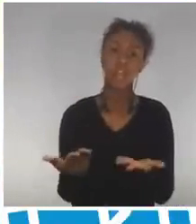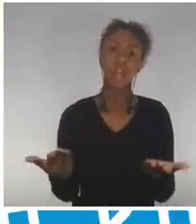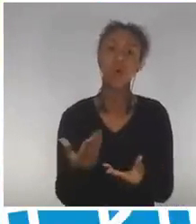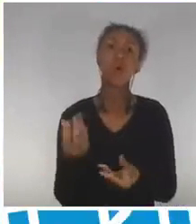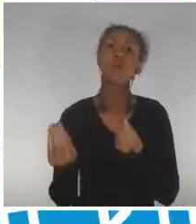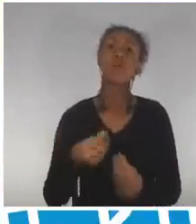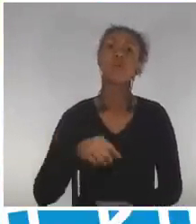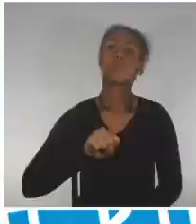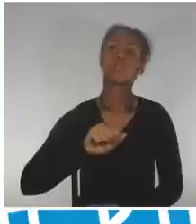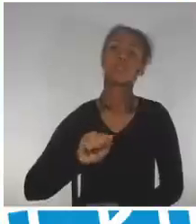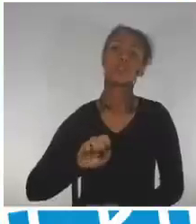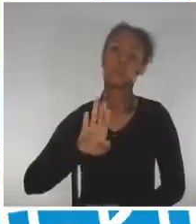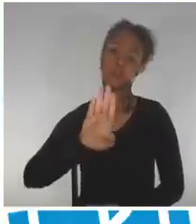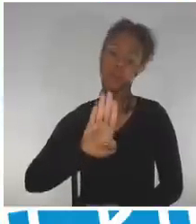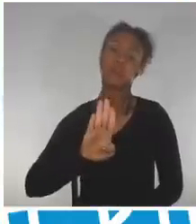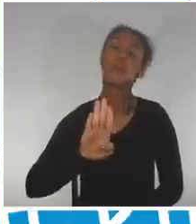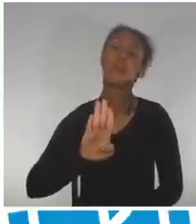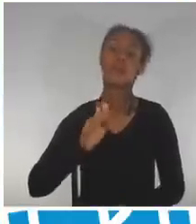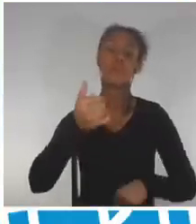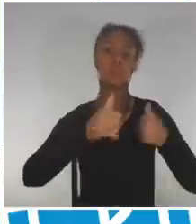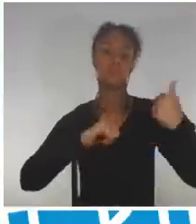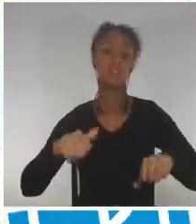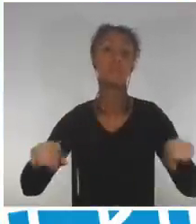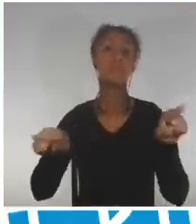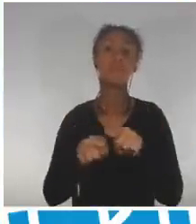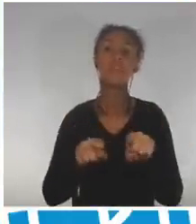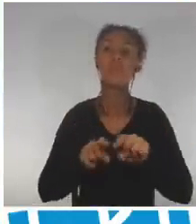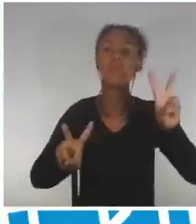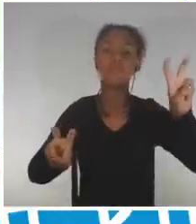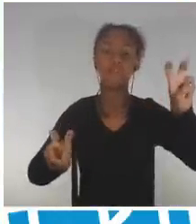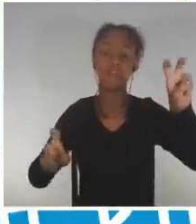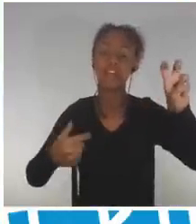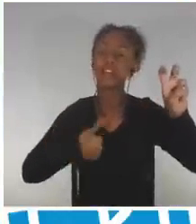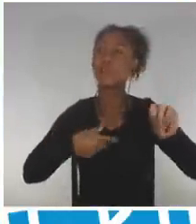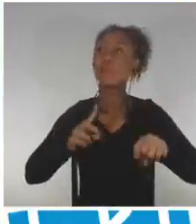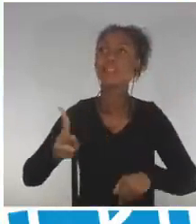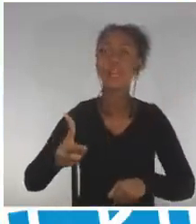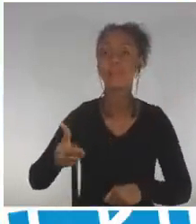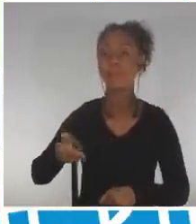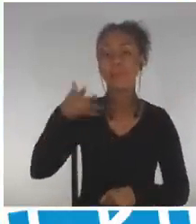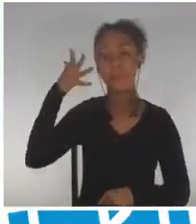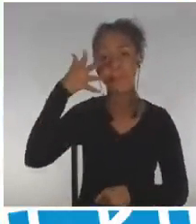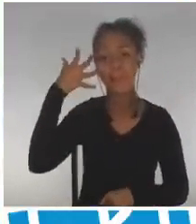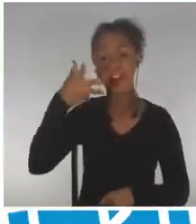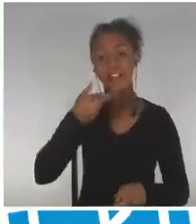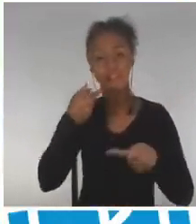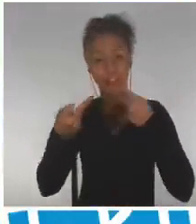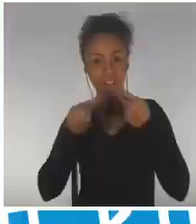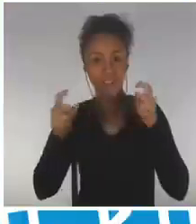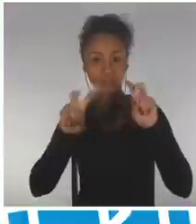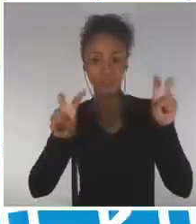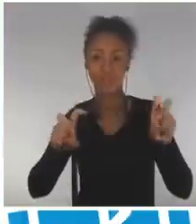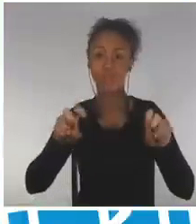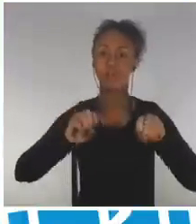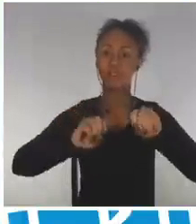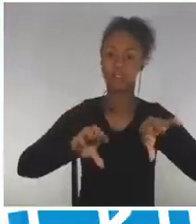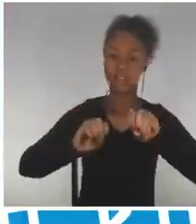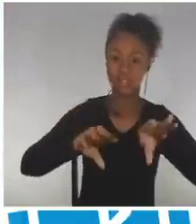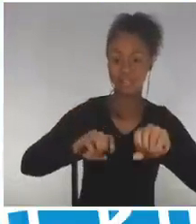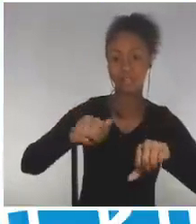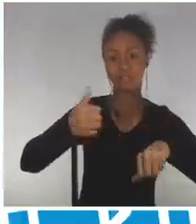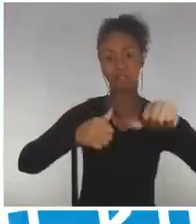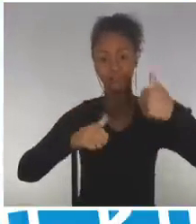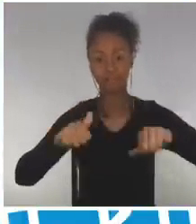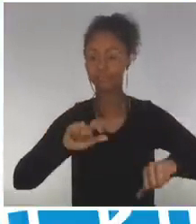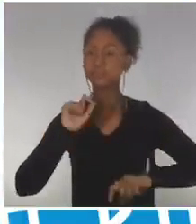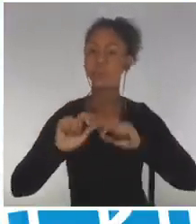SAEB. E queria finalizar com uma frase que eu sempre usava quando eu ia dar palestras sobre avaliação educacional, que eu tiro uma frase